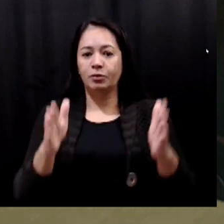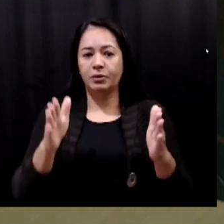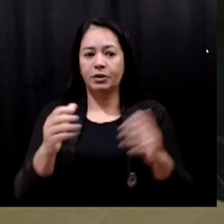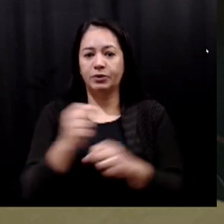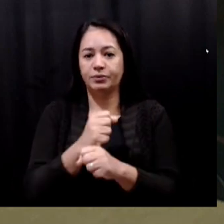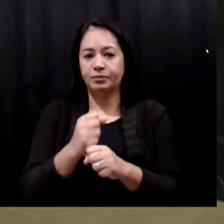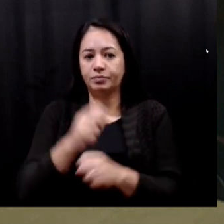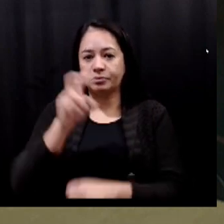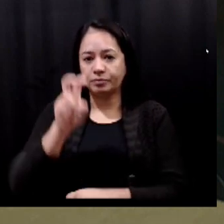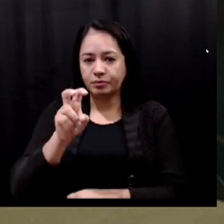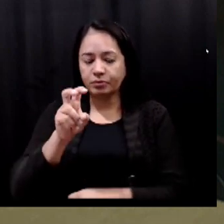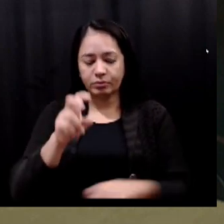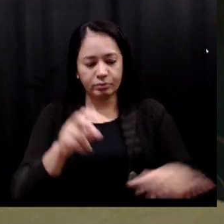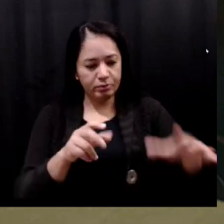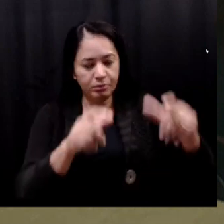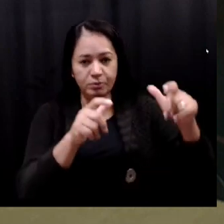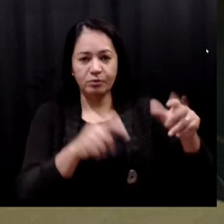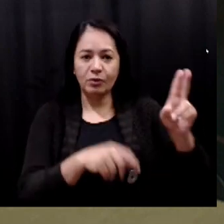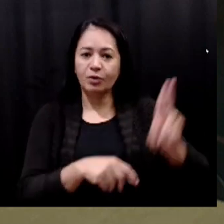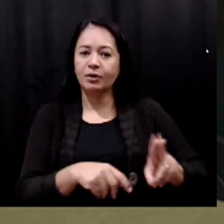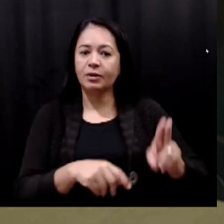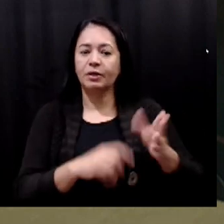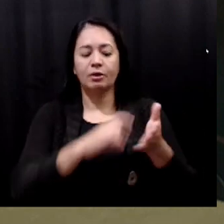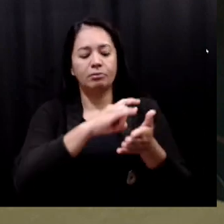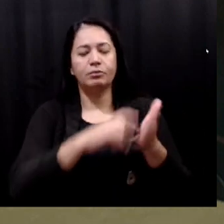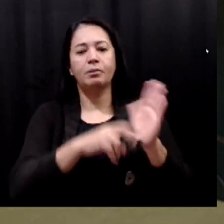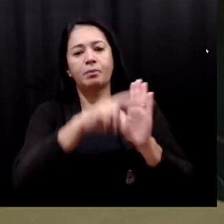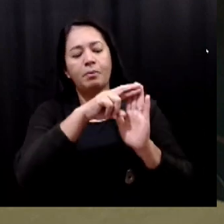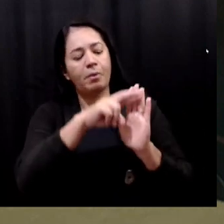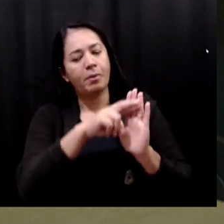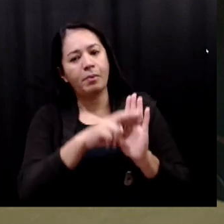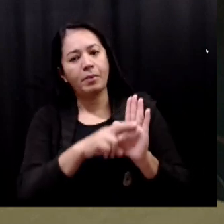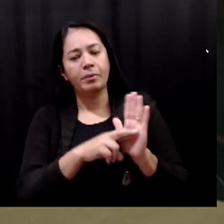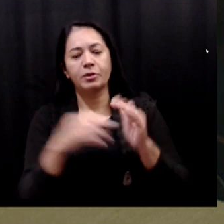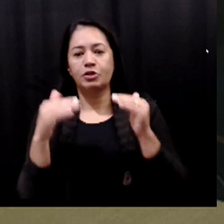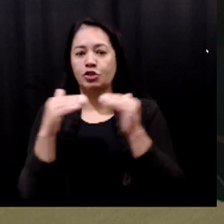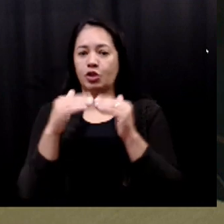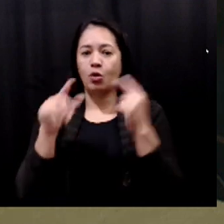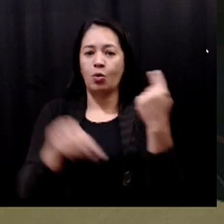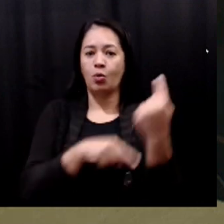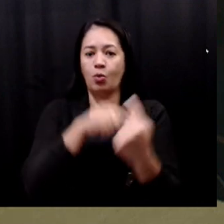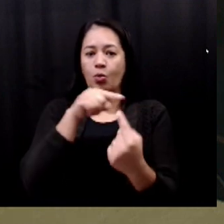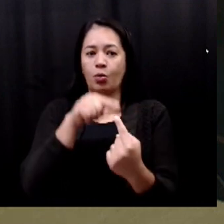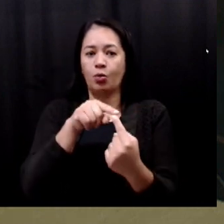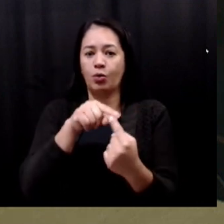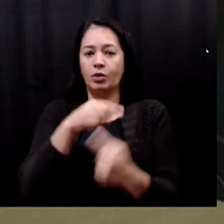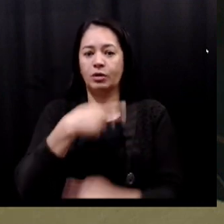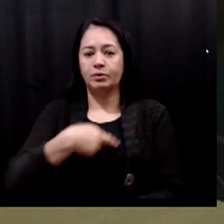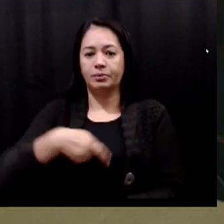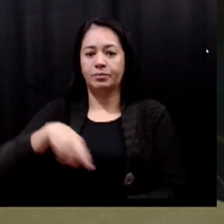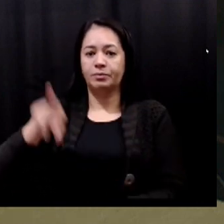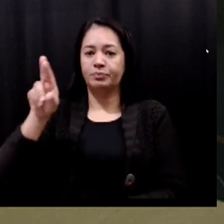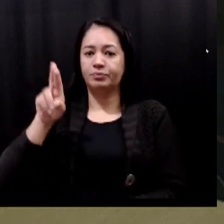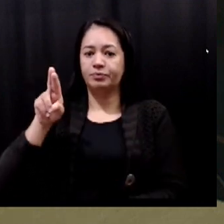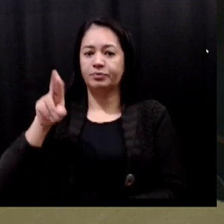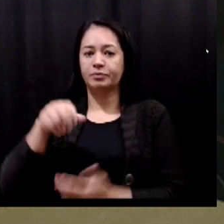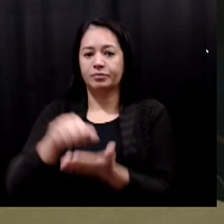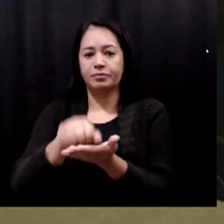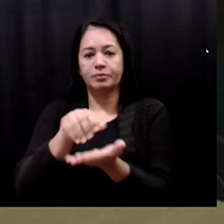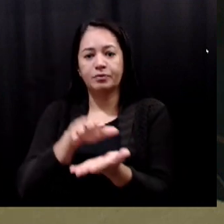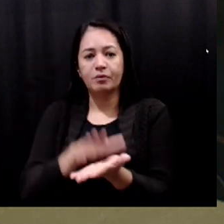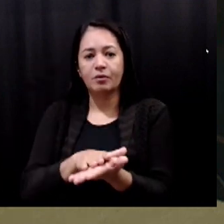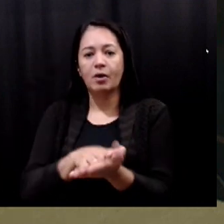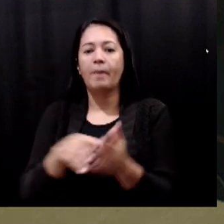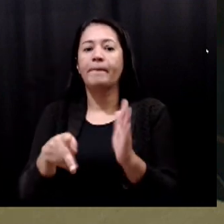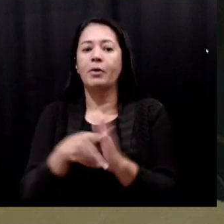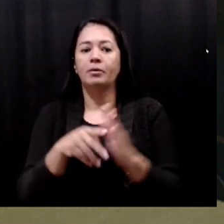área esteja regularizado de acordo com a finalidade religiosa, sob pena de revisão do imóvel ao